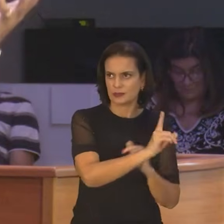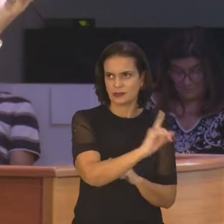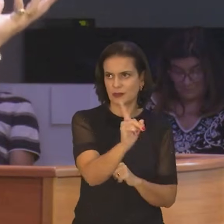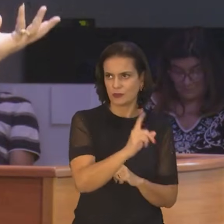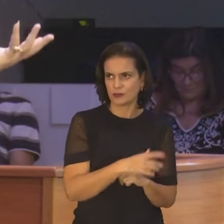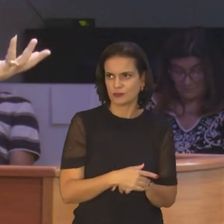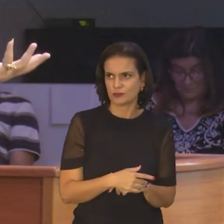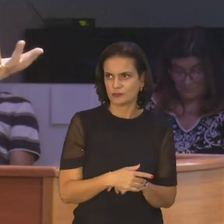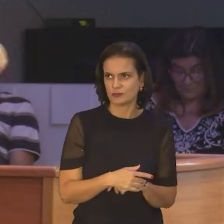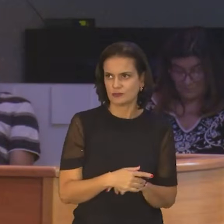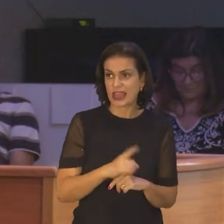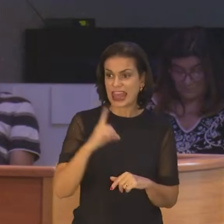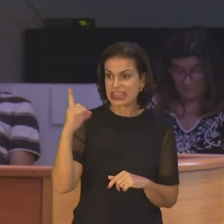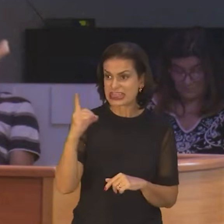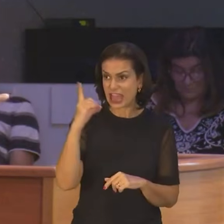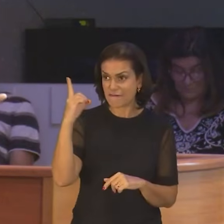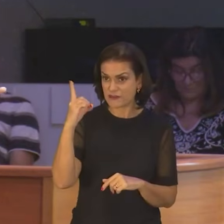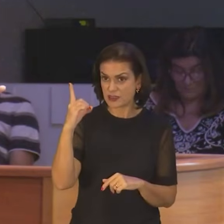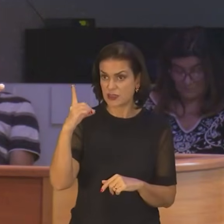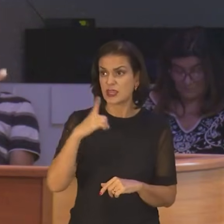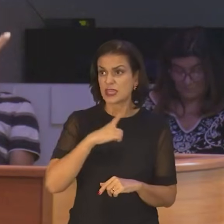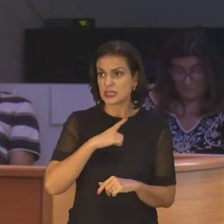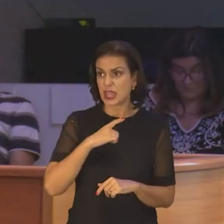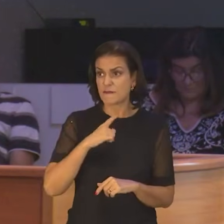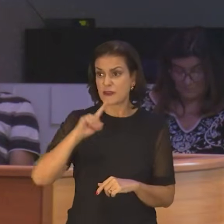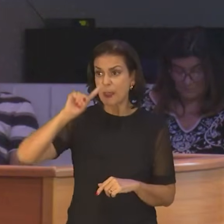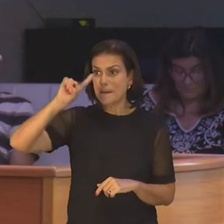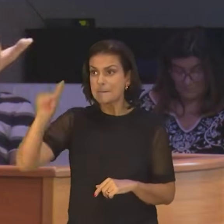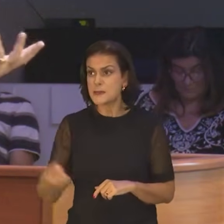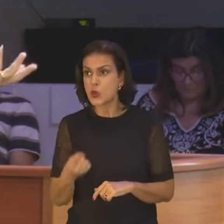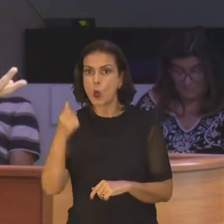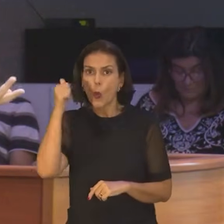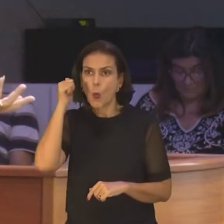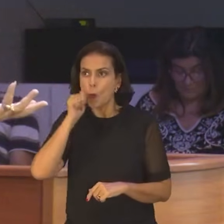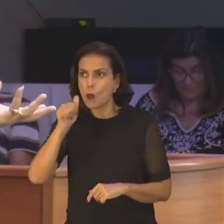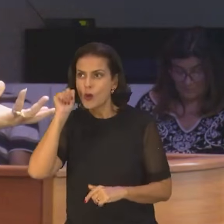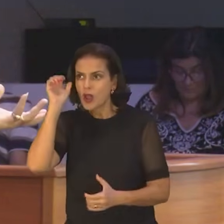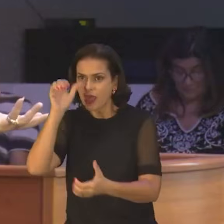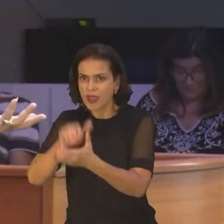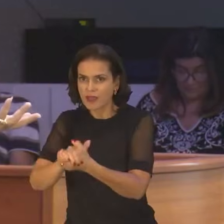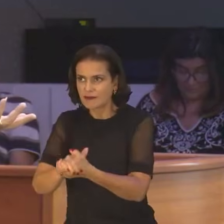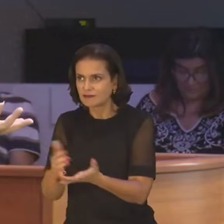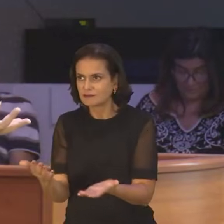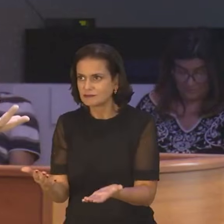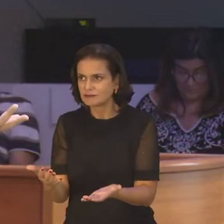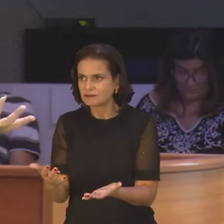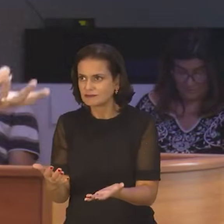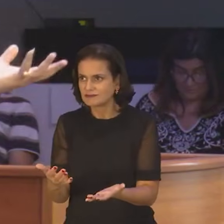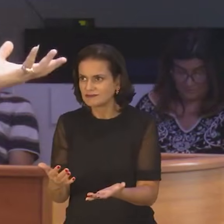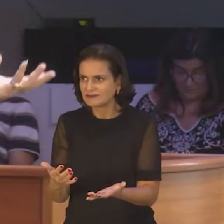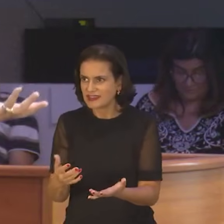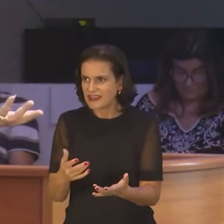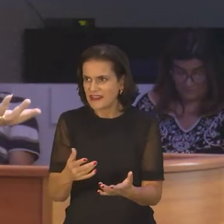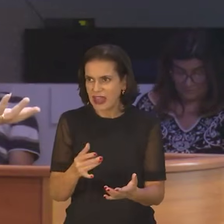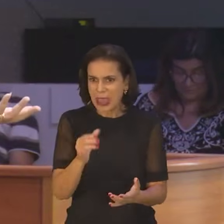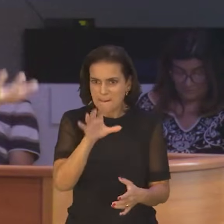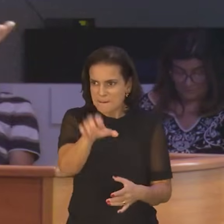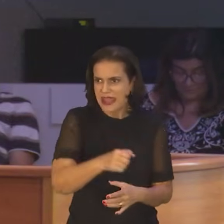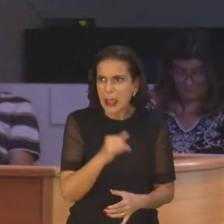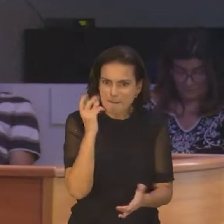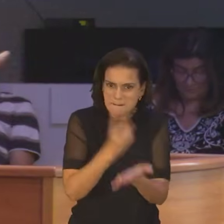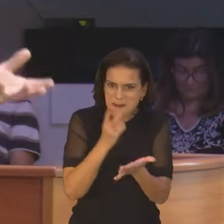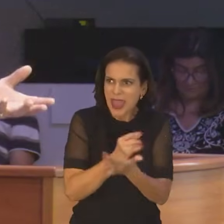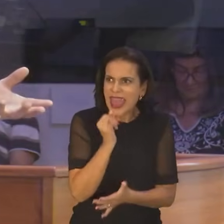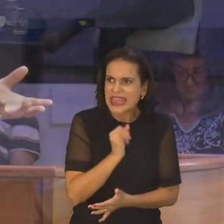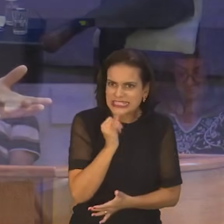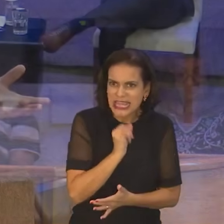Davi teve 1000 mulheres. Não podemos pegar isso e fazer dele uma teologia. Não tem como um